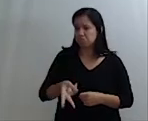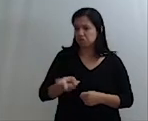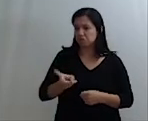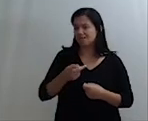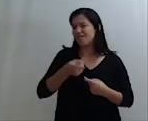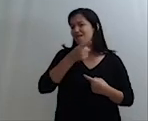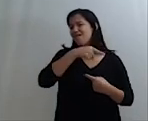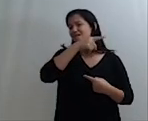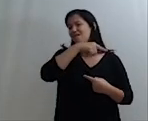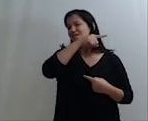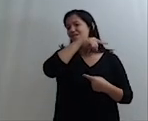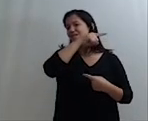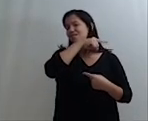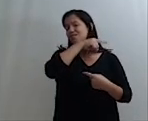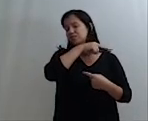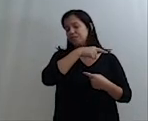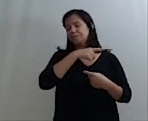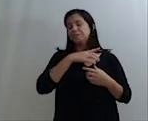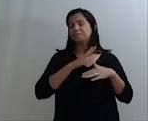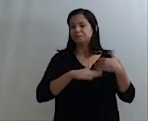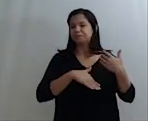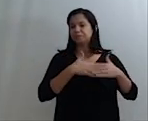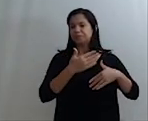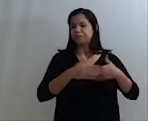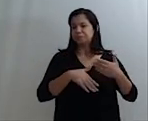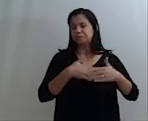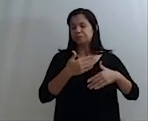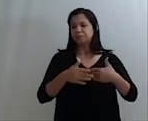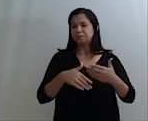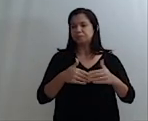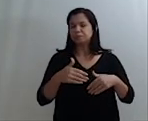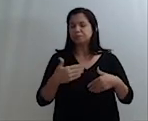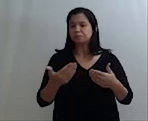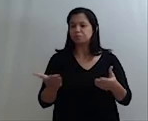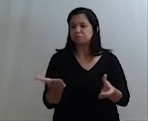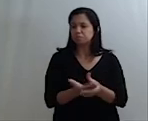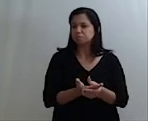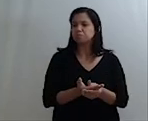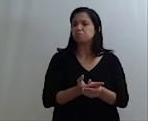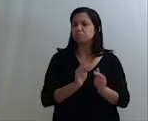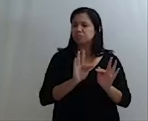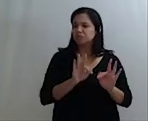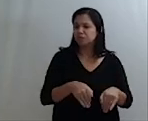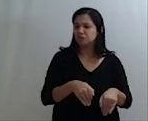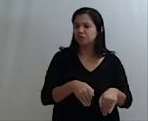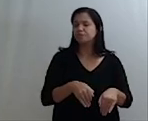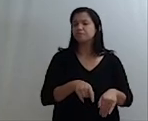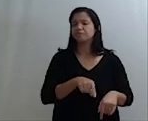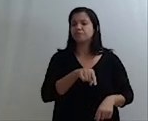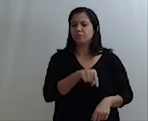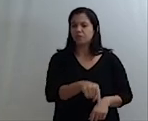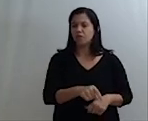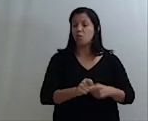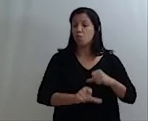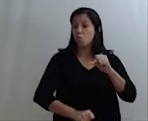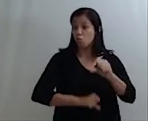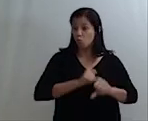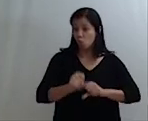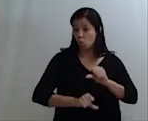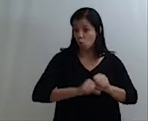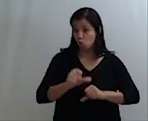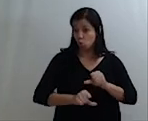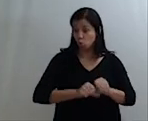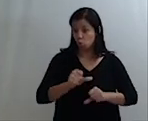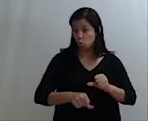atrás corrida a instrução houve a modificação de todos esses